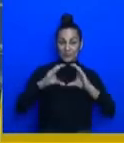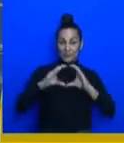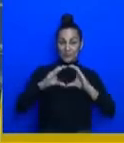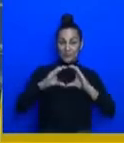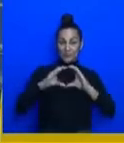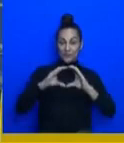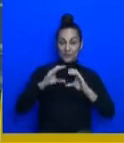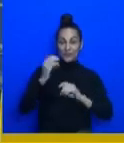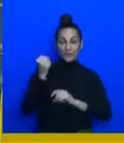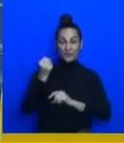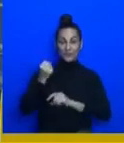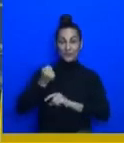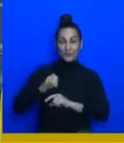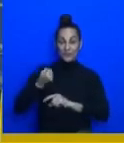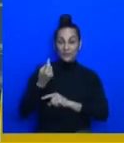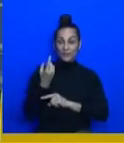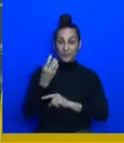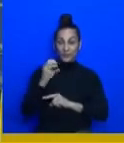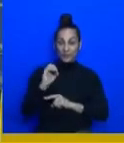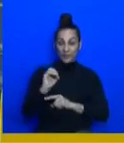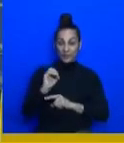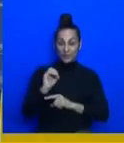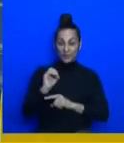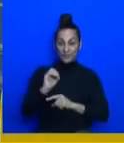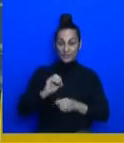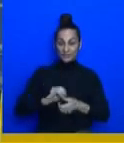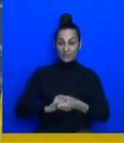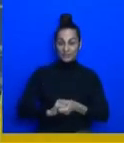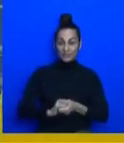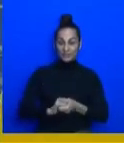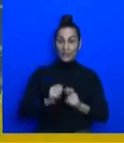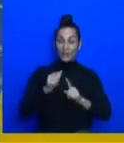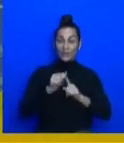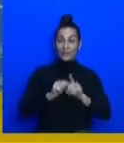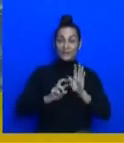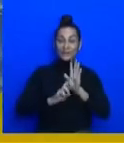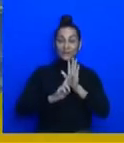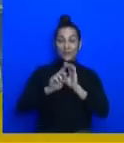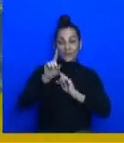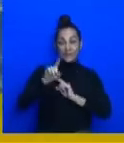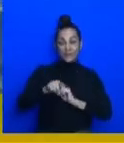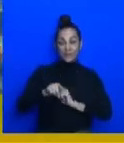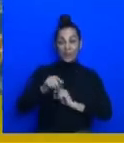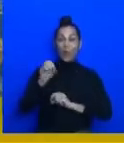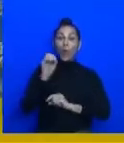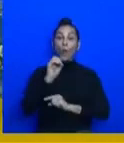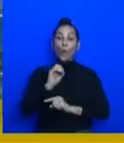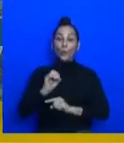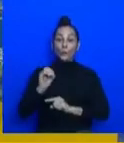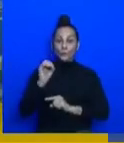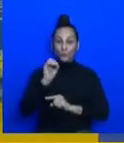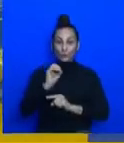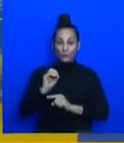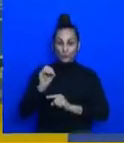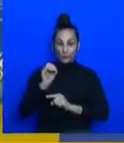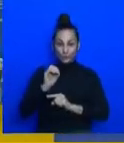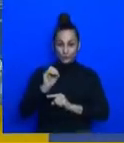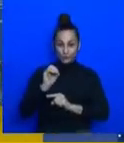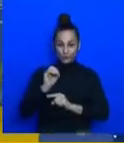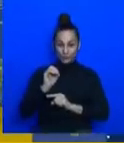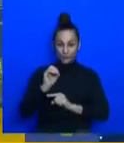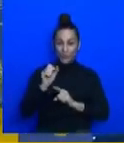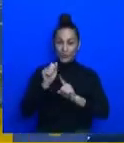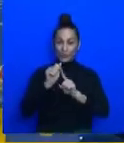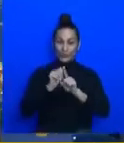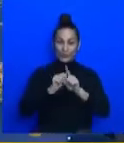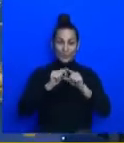Bola branca, número 10. Branca, 10. E o mês correspondente é outubro.